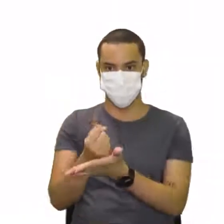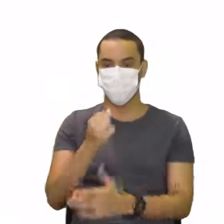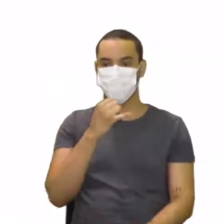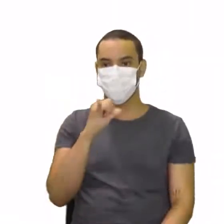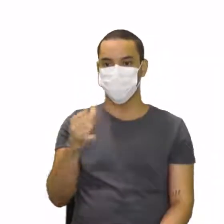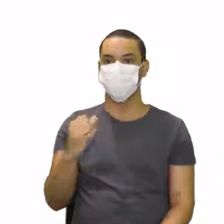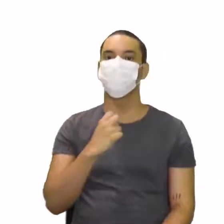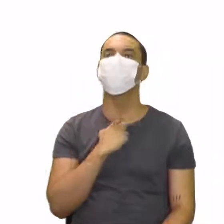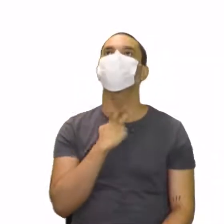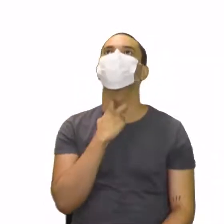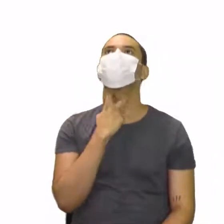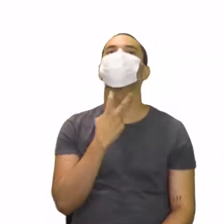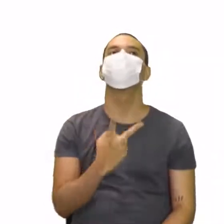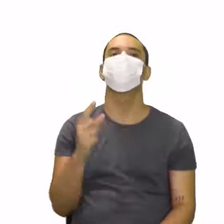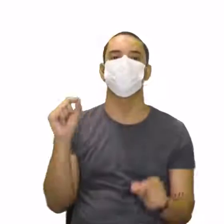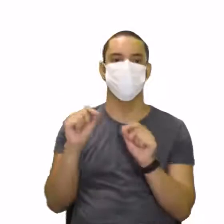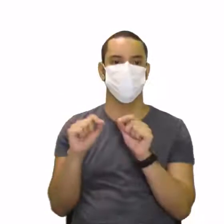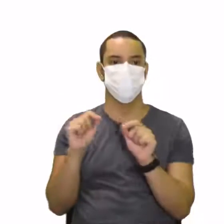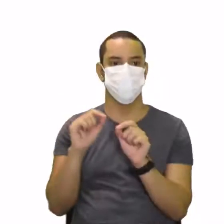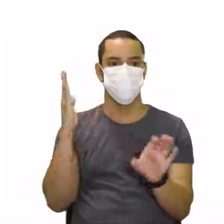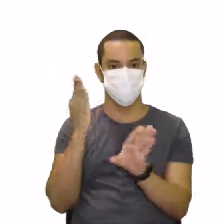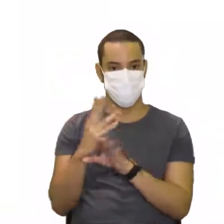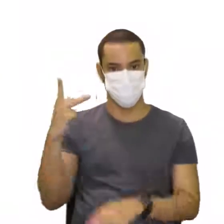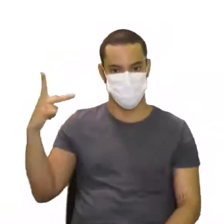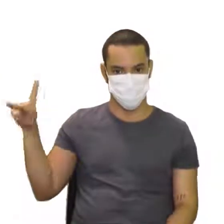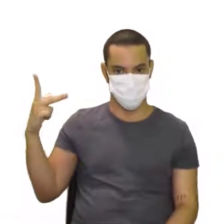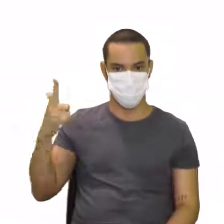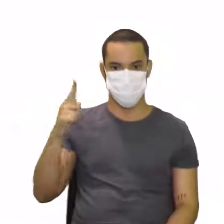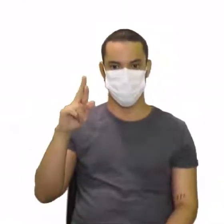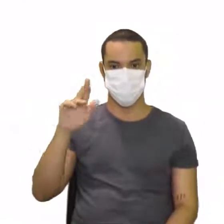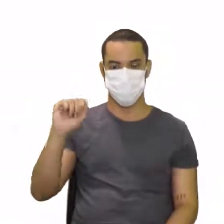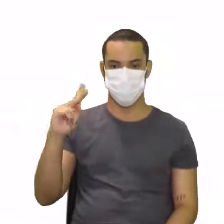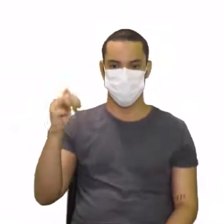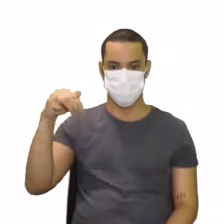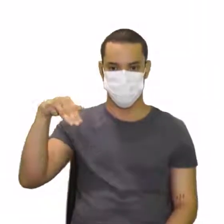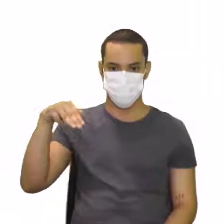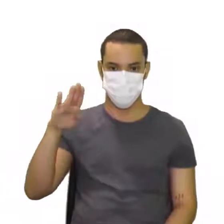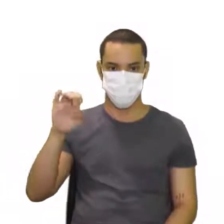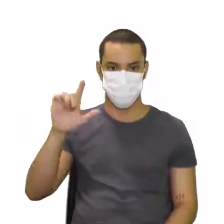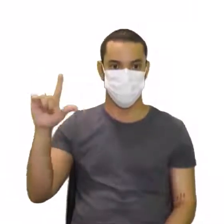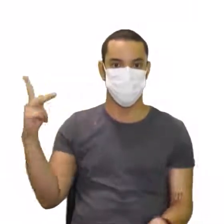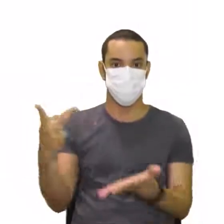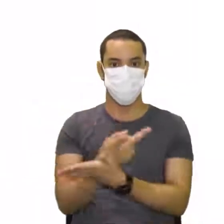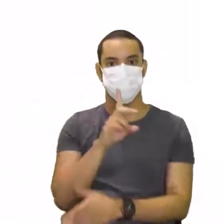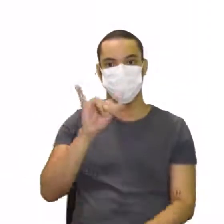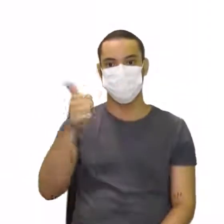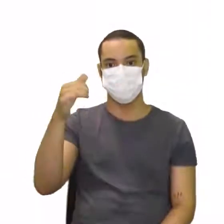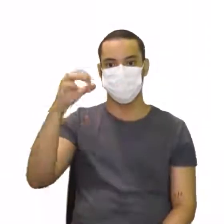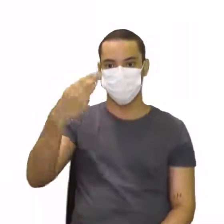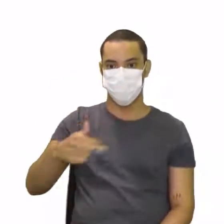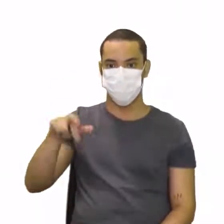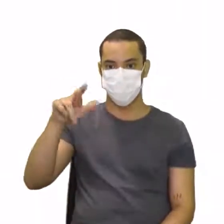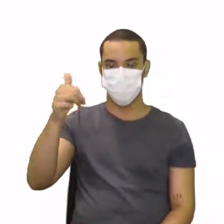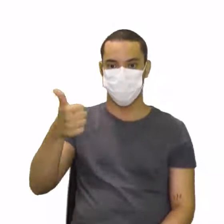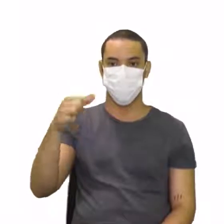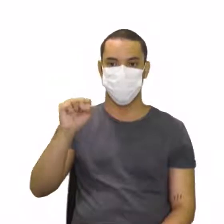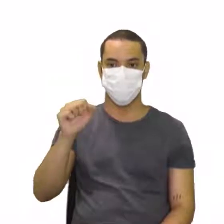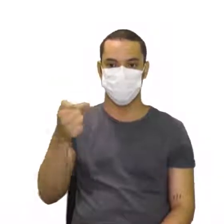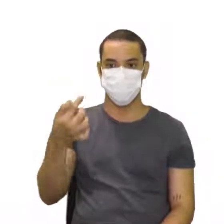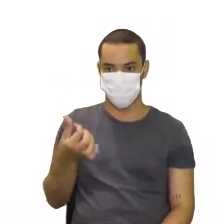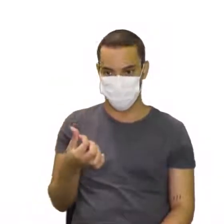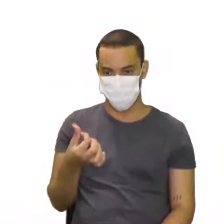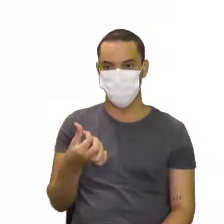de voz feito por Graham Bell aconteceu no dia 10 de março de